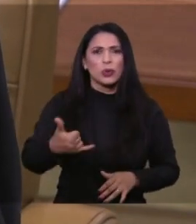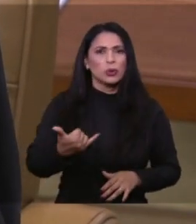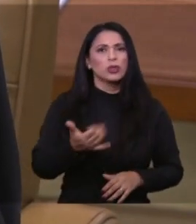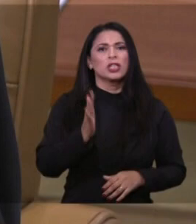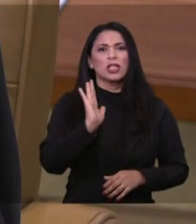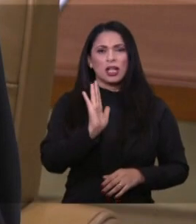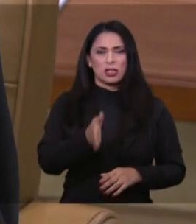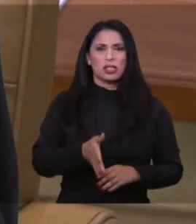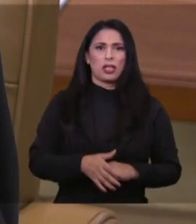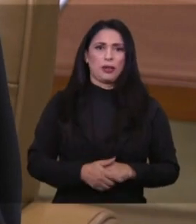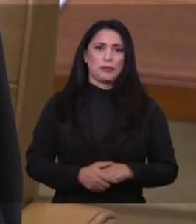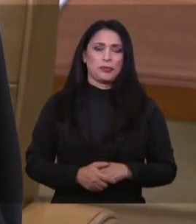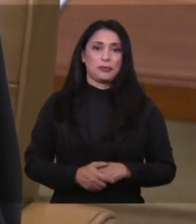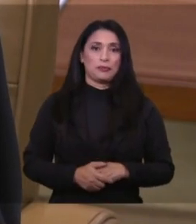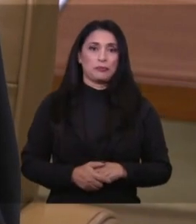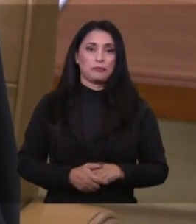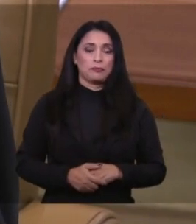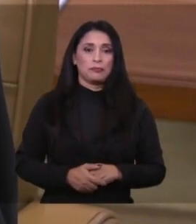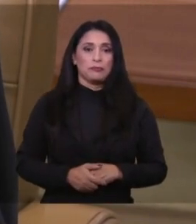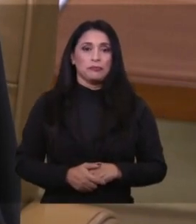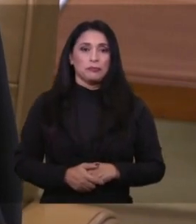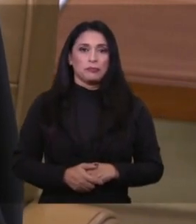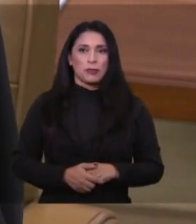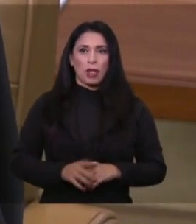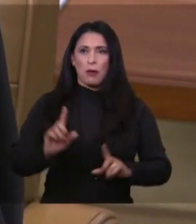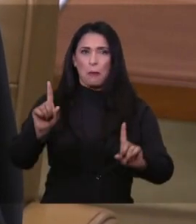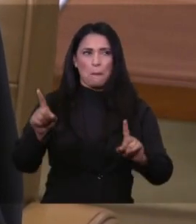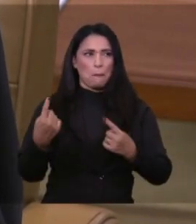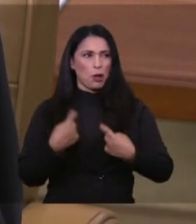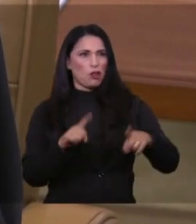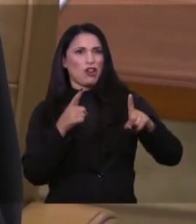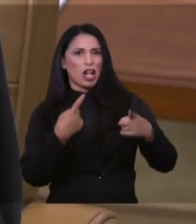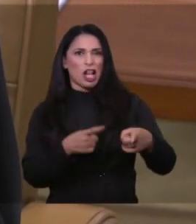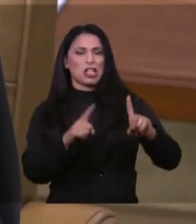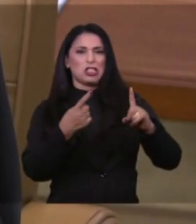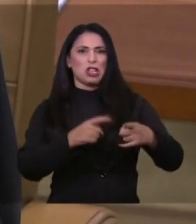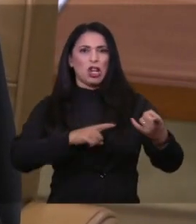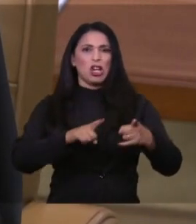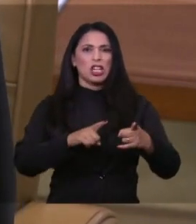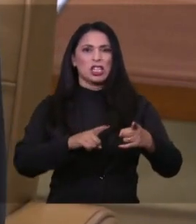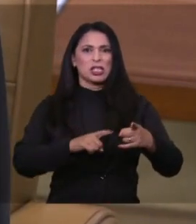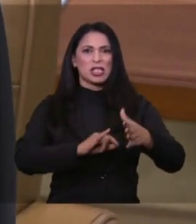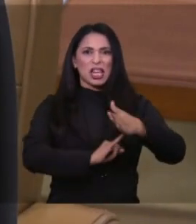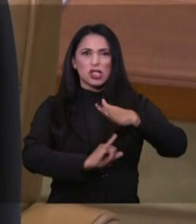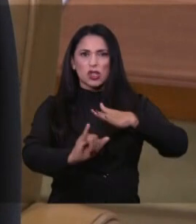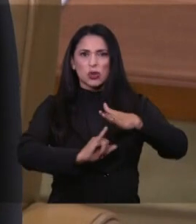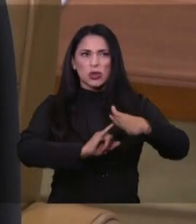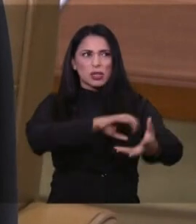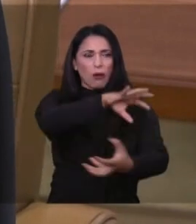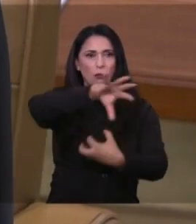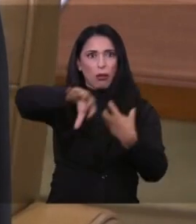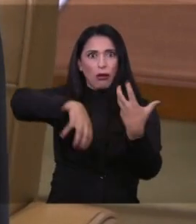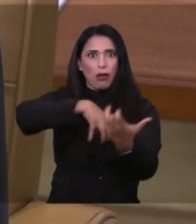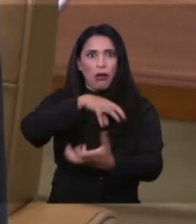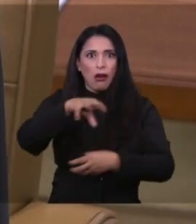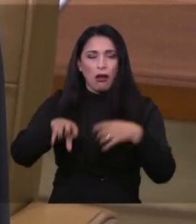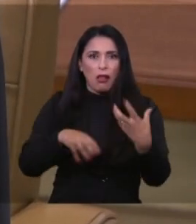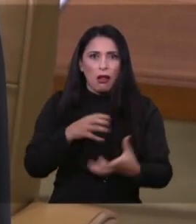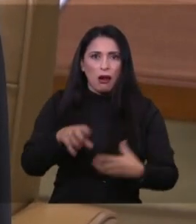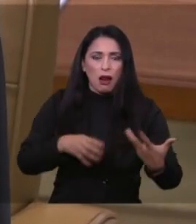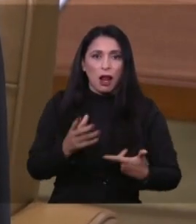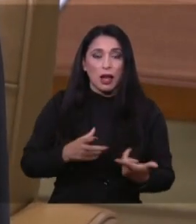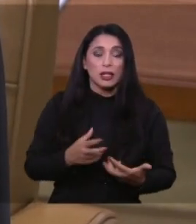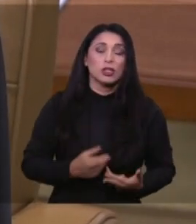fazê-lo, a esses propagadores do caos institucional, que os processos de responsabilidade... A